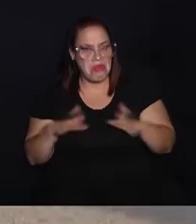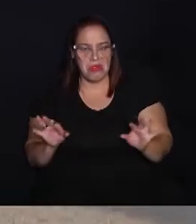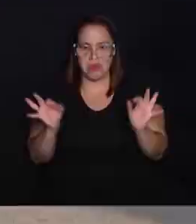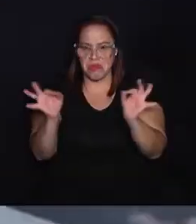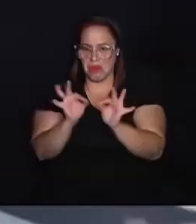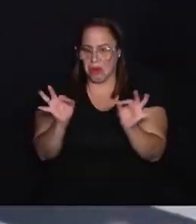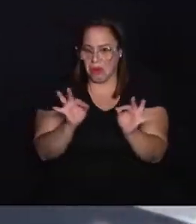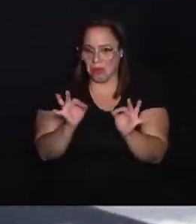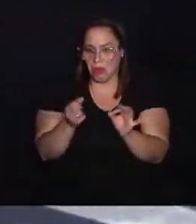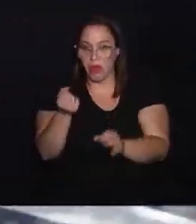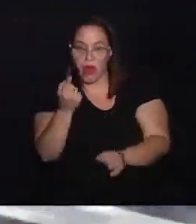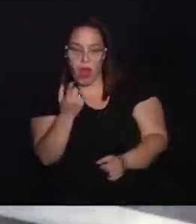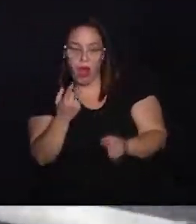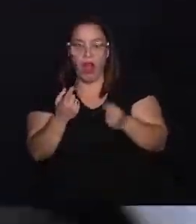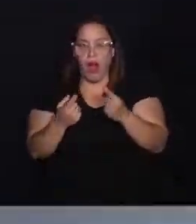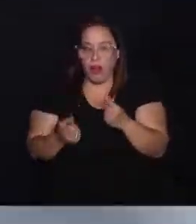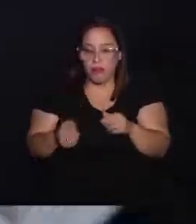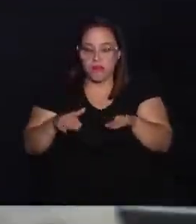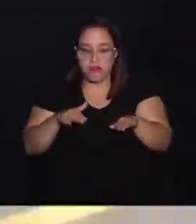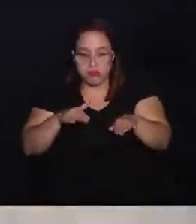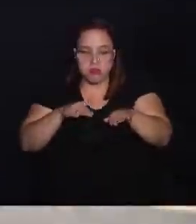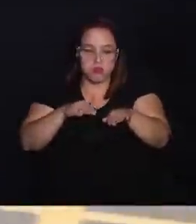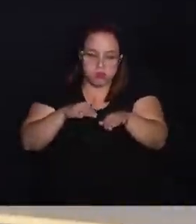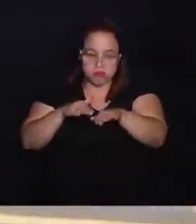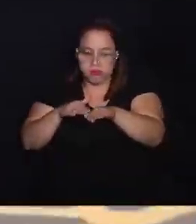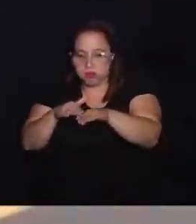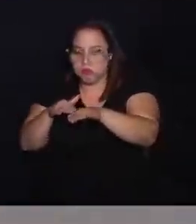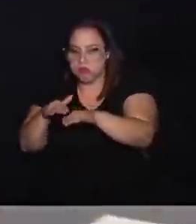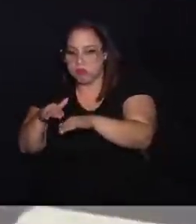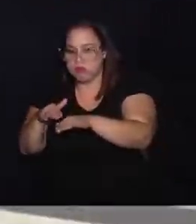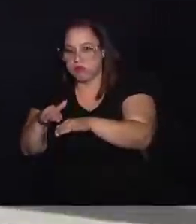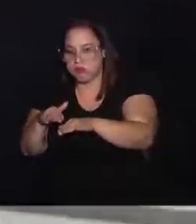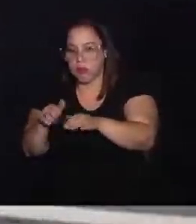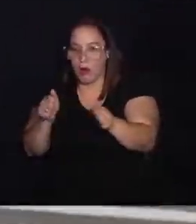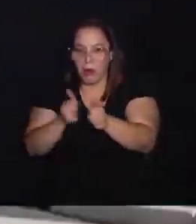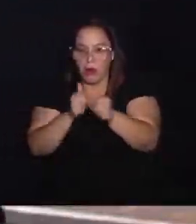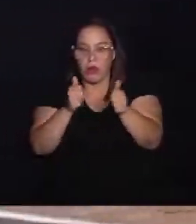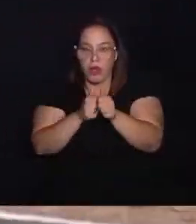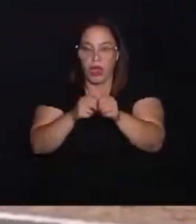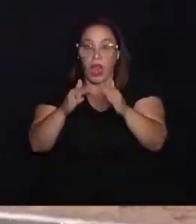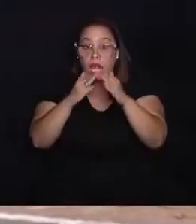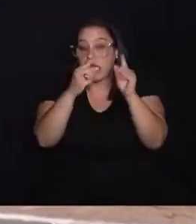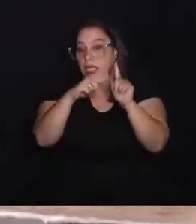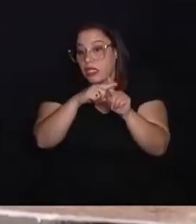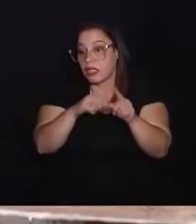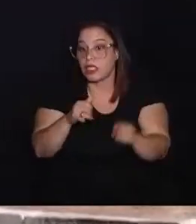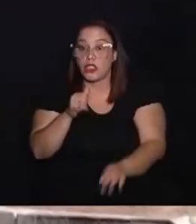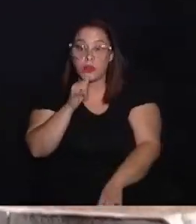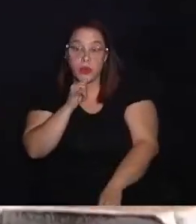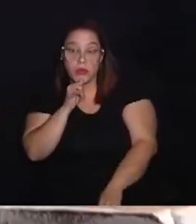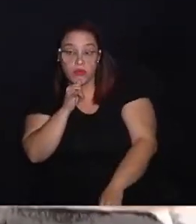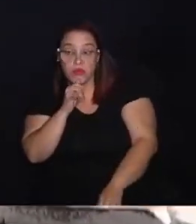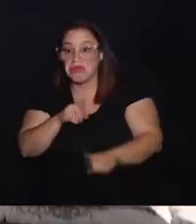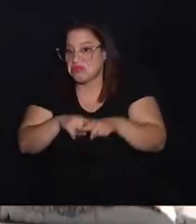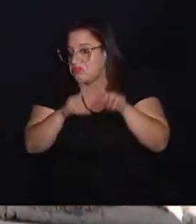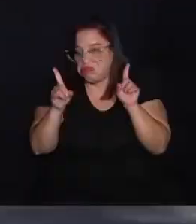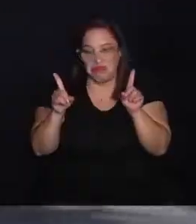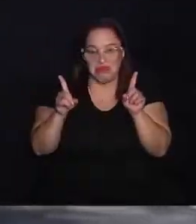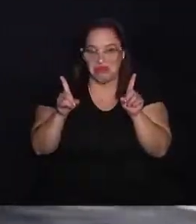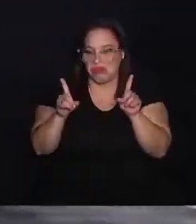também teve uma urna. E na zona 379, 2 urnas tiveram que ser trocadas, mas não foram informados os